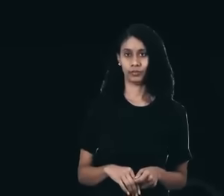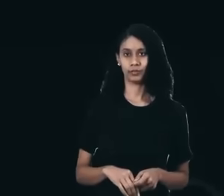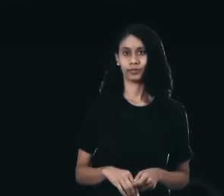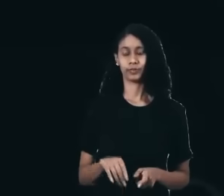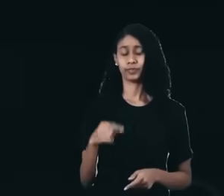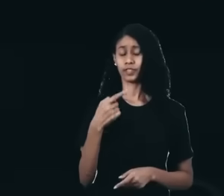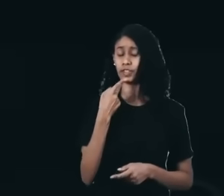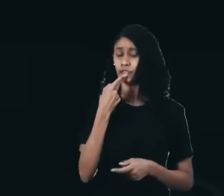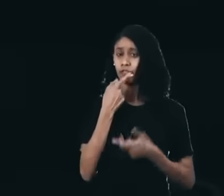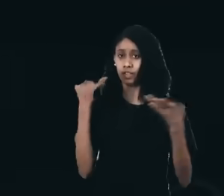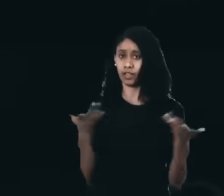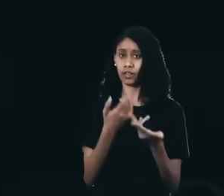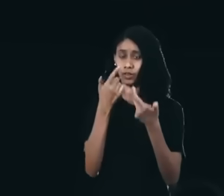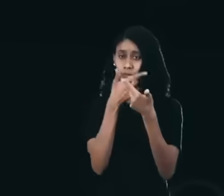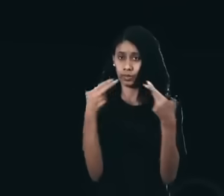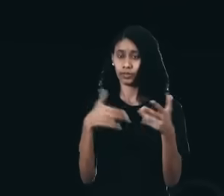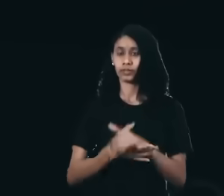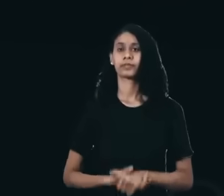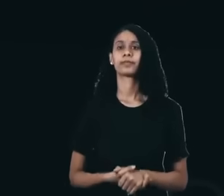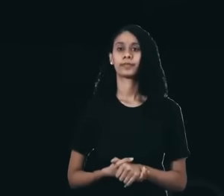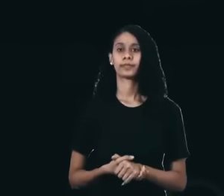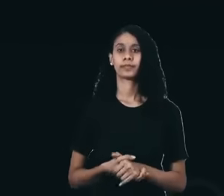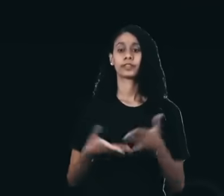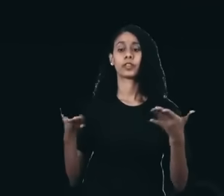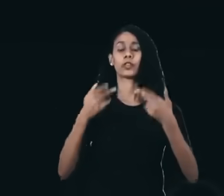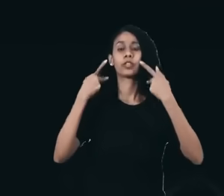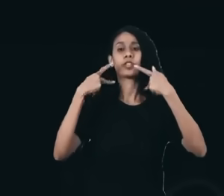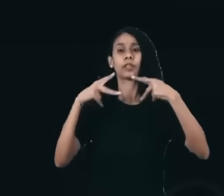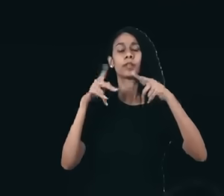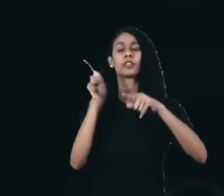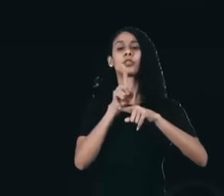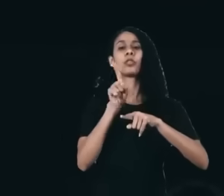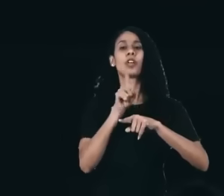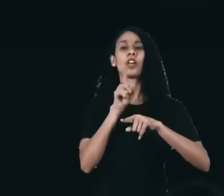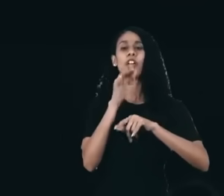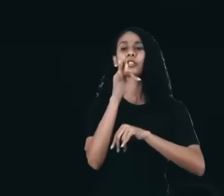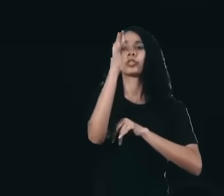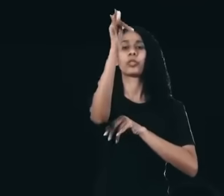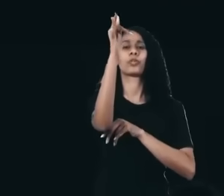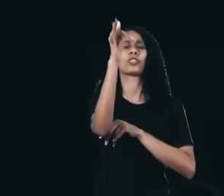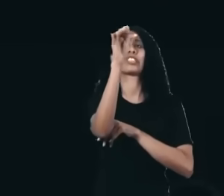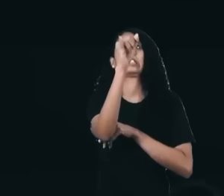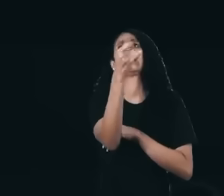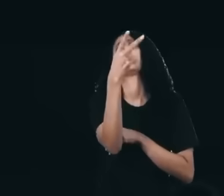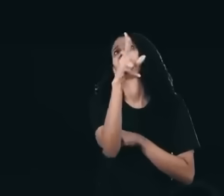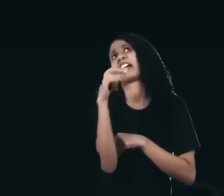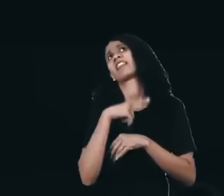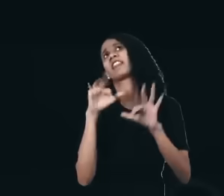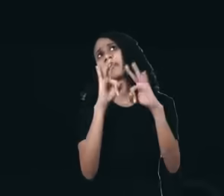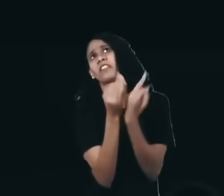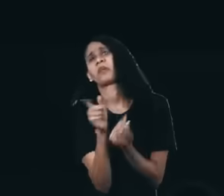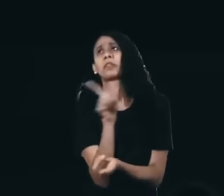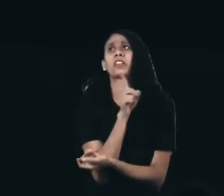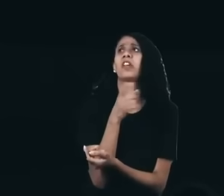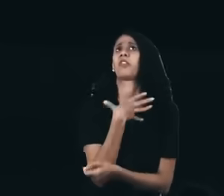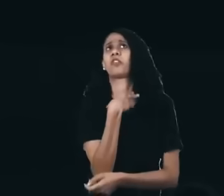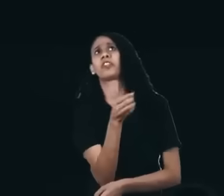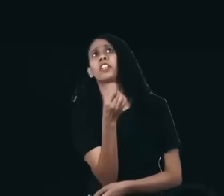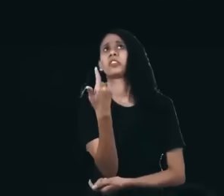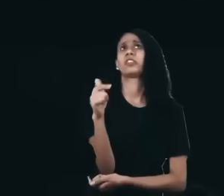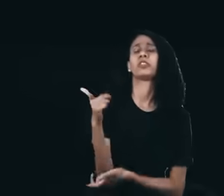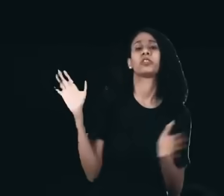coisa. Essa mensagem não tem a ver com o teu futuro, se você vai ter uma família, se não tem, se vai ter filho, se não